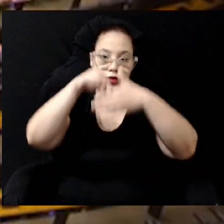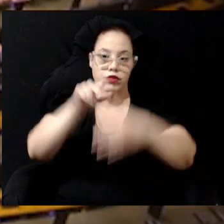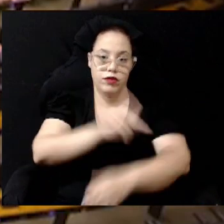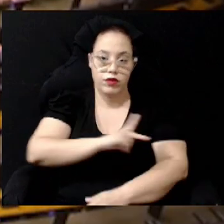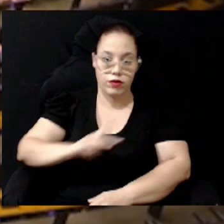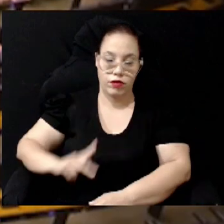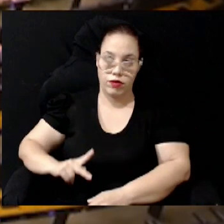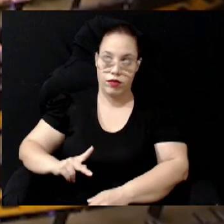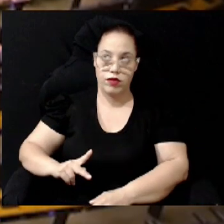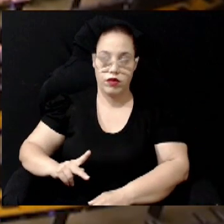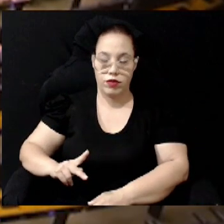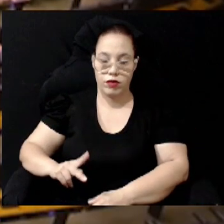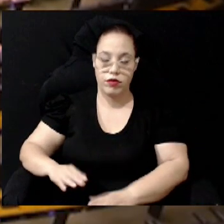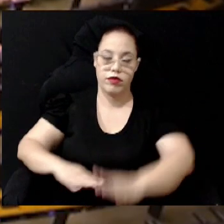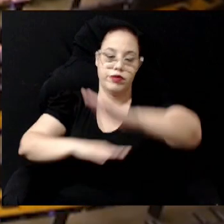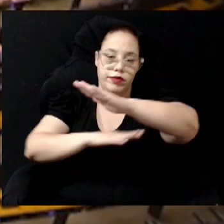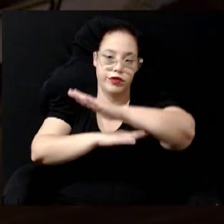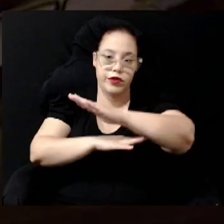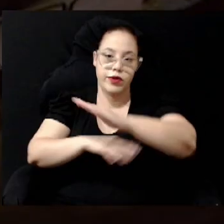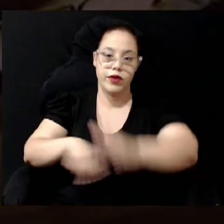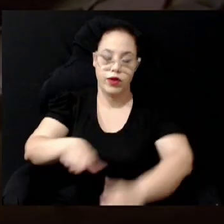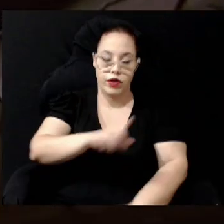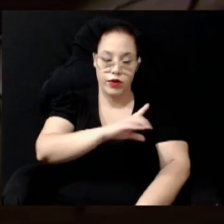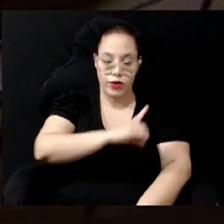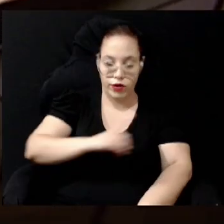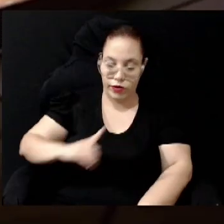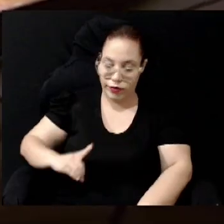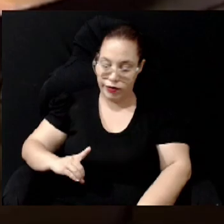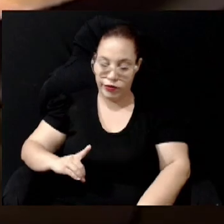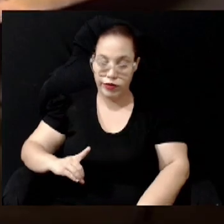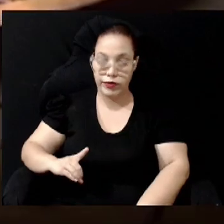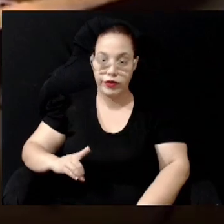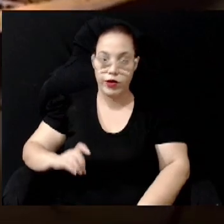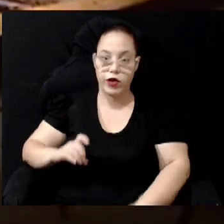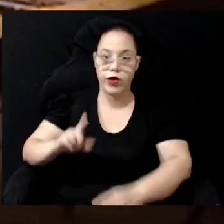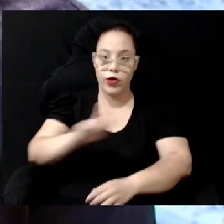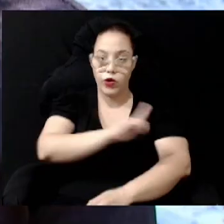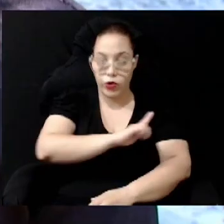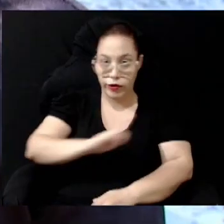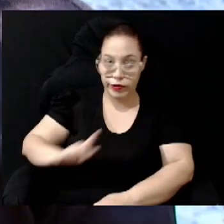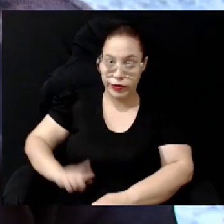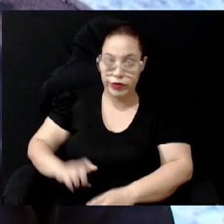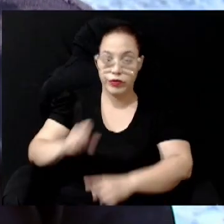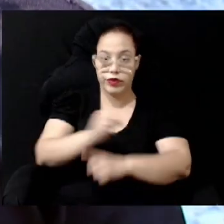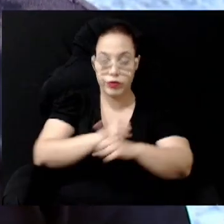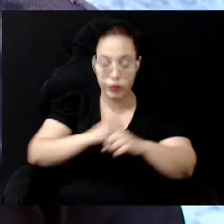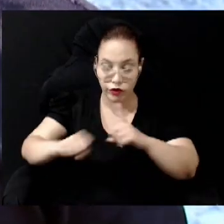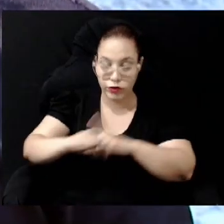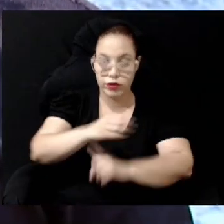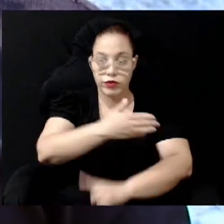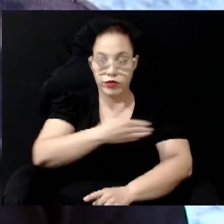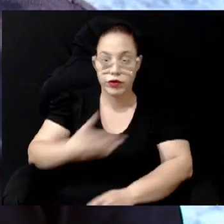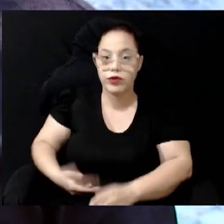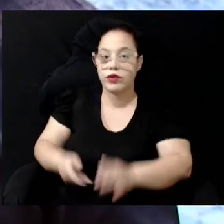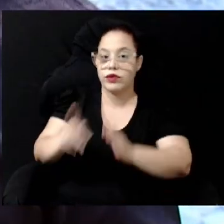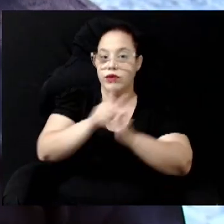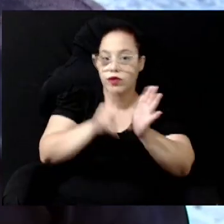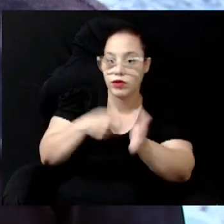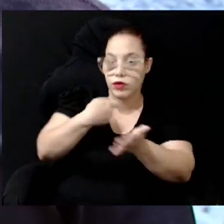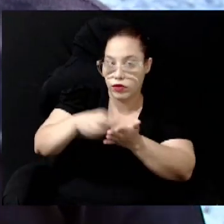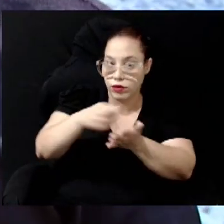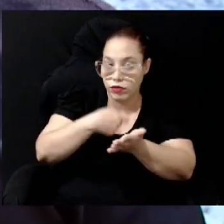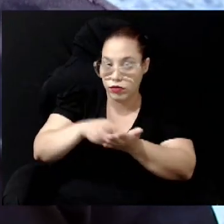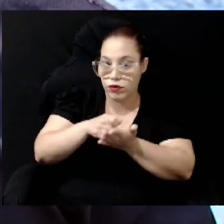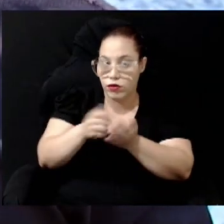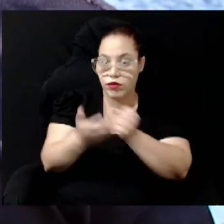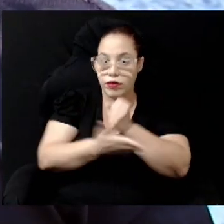da Câmara dos Deputados nas categorias governamental e sociedade civil. O projeto inscrito é com base no Programa